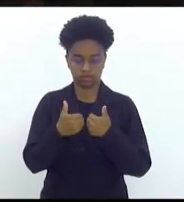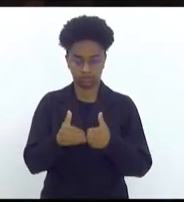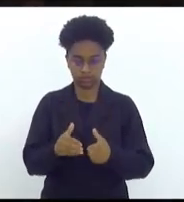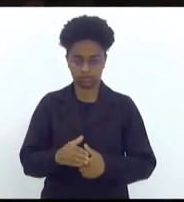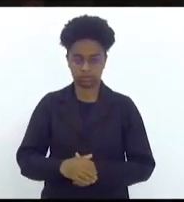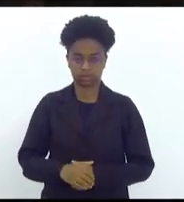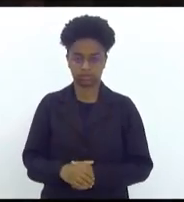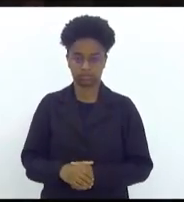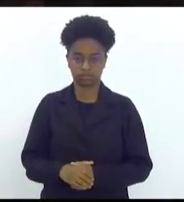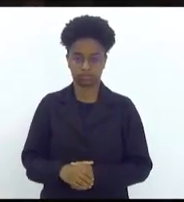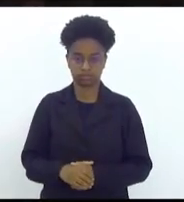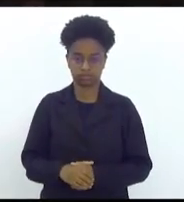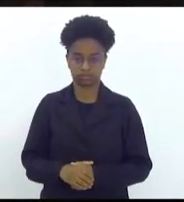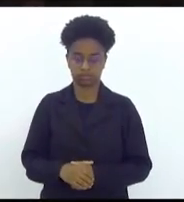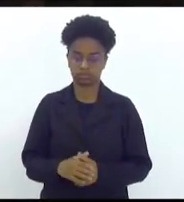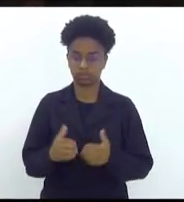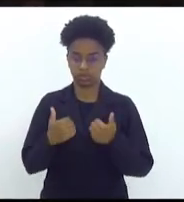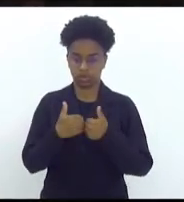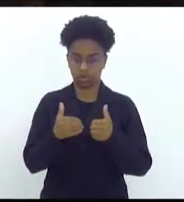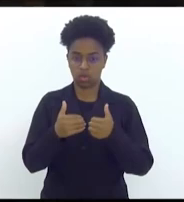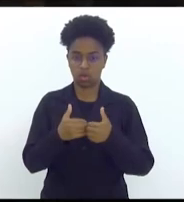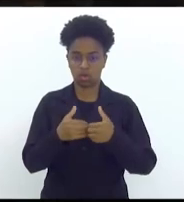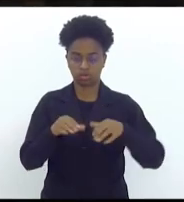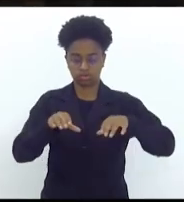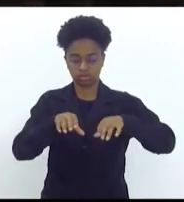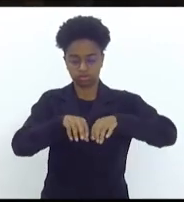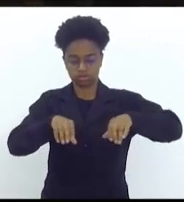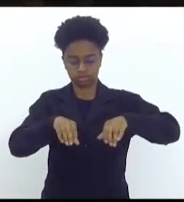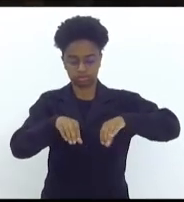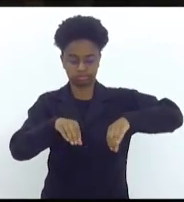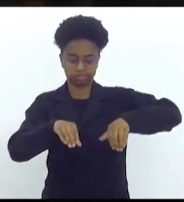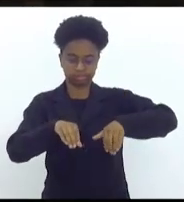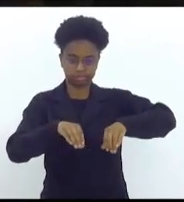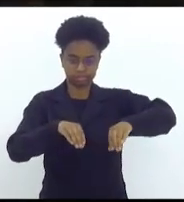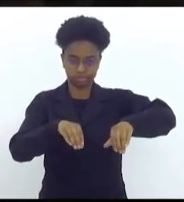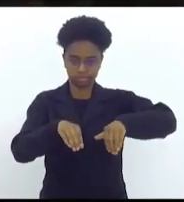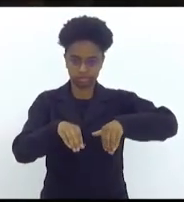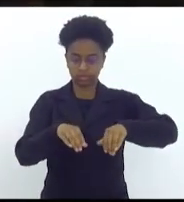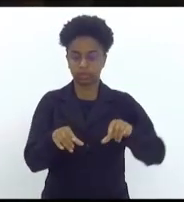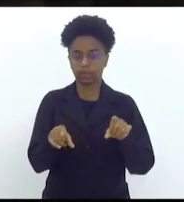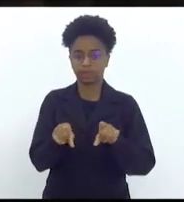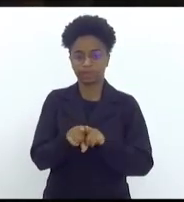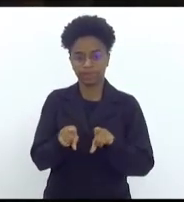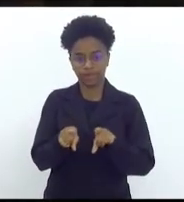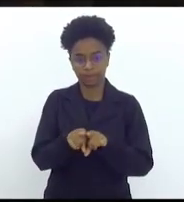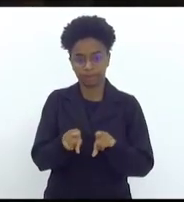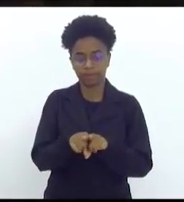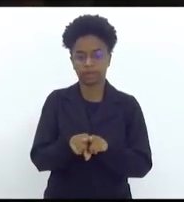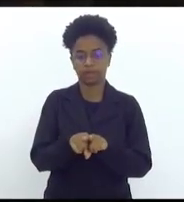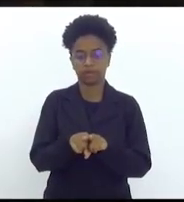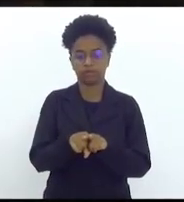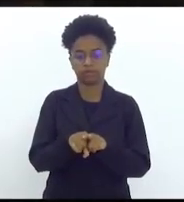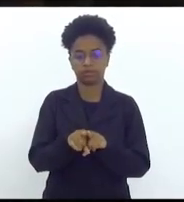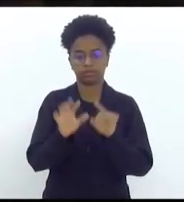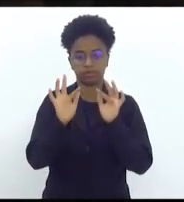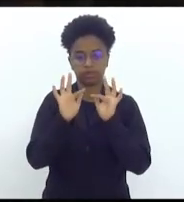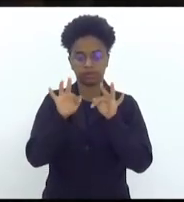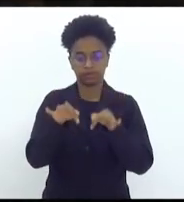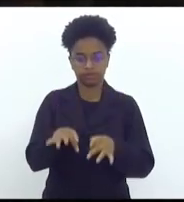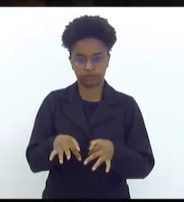ônibus articulados uma parte deles e também a conclusão